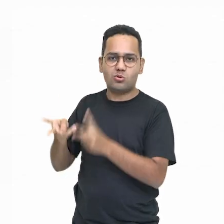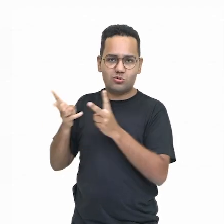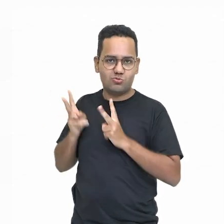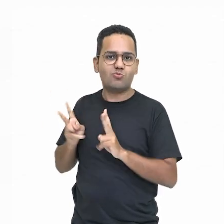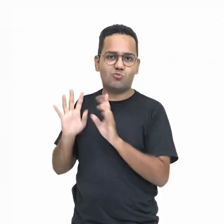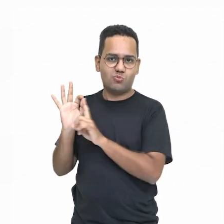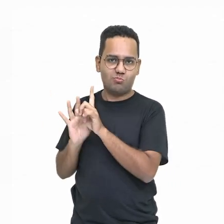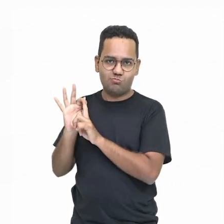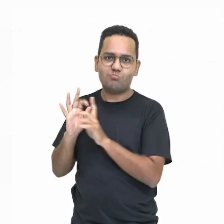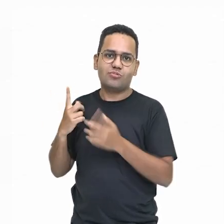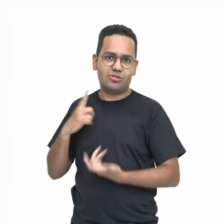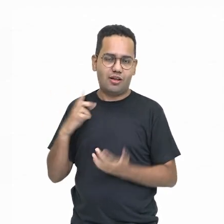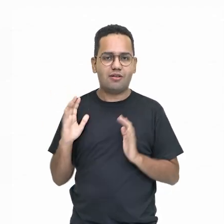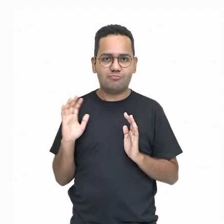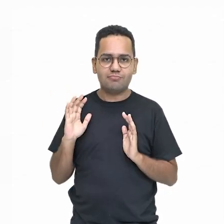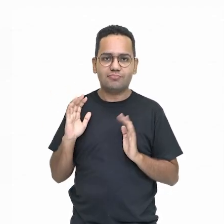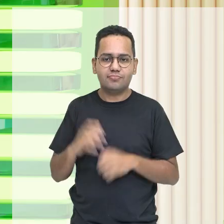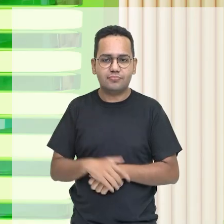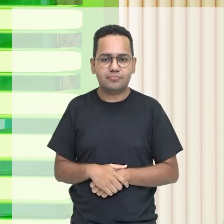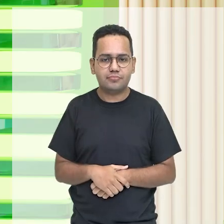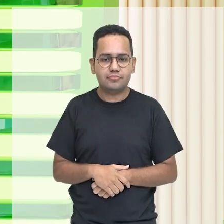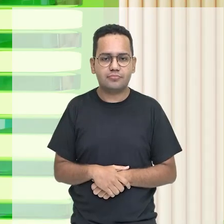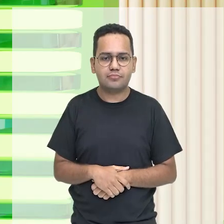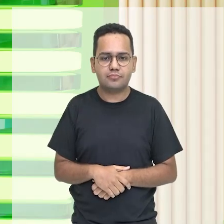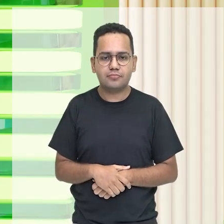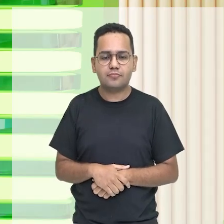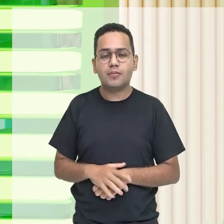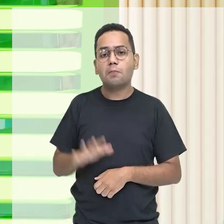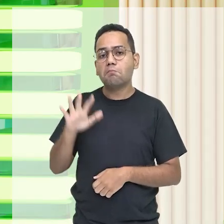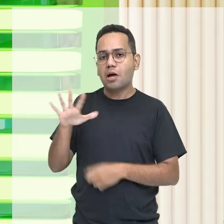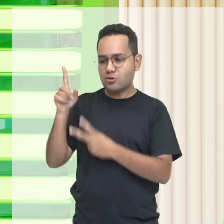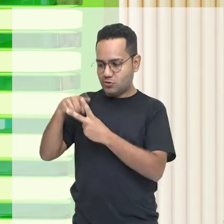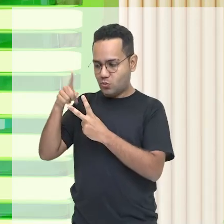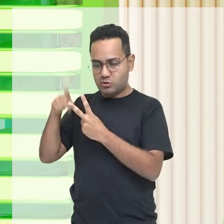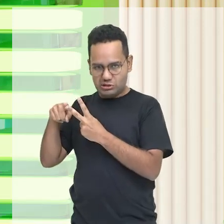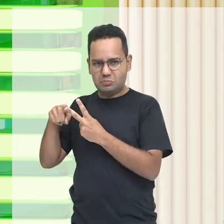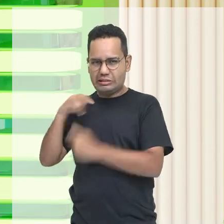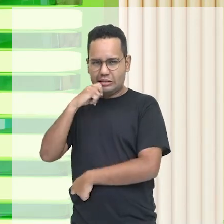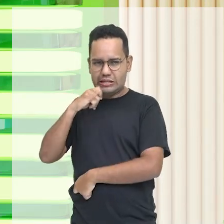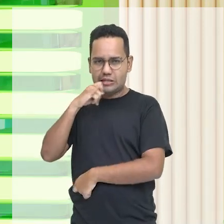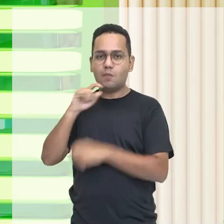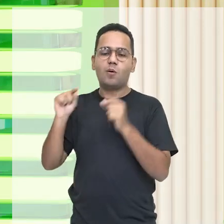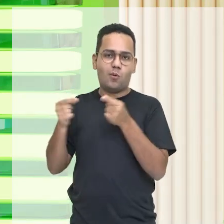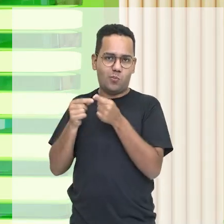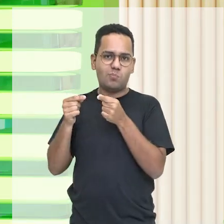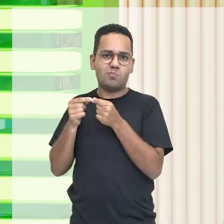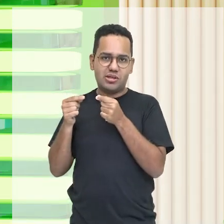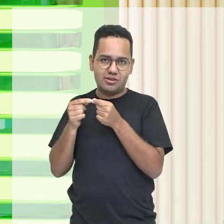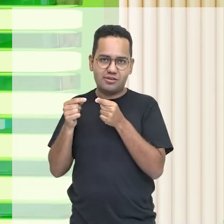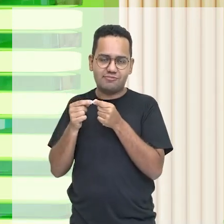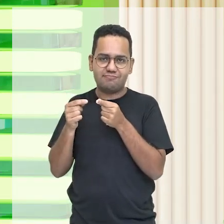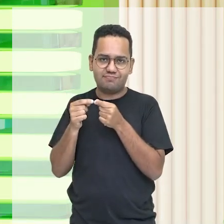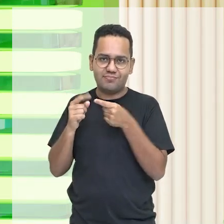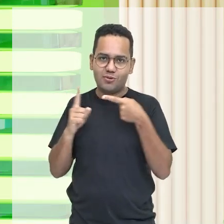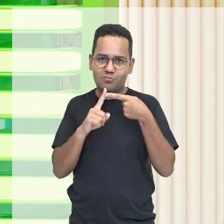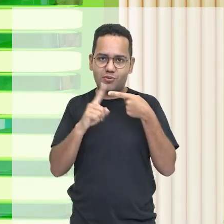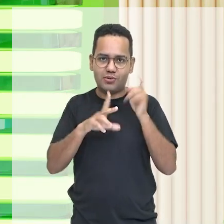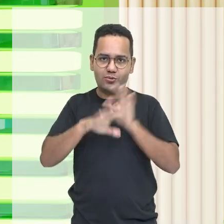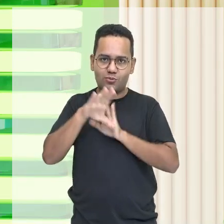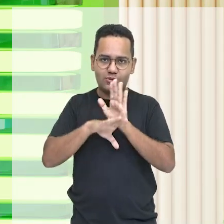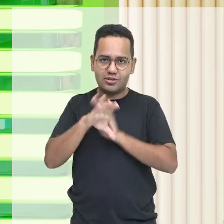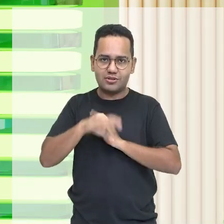tempo. Então, esses exemplos são aplicações de condução no